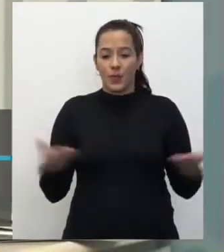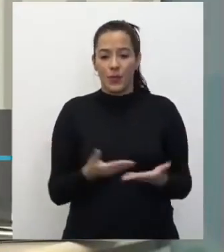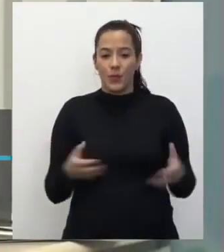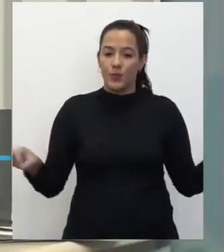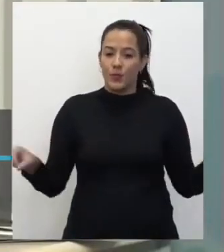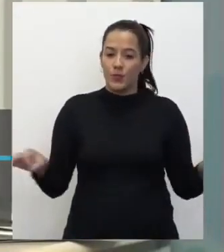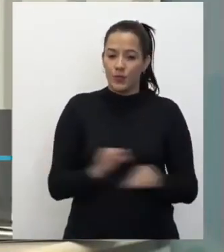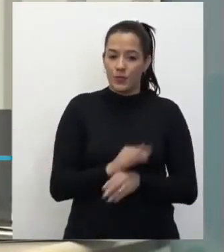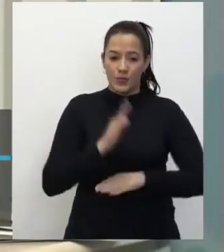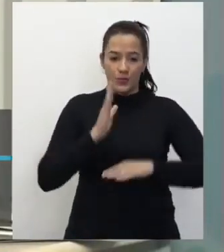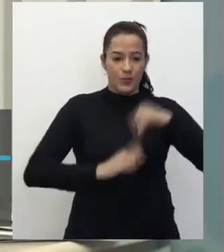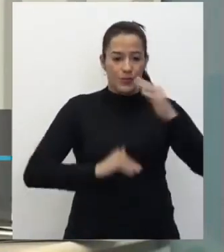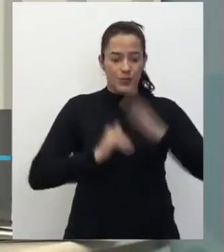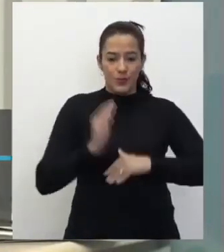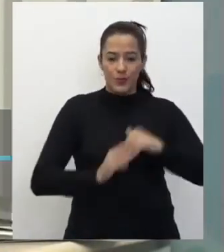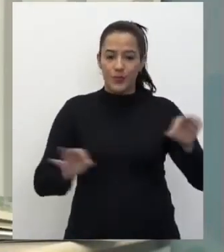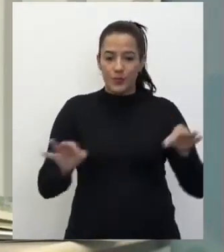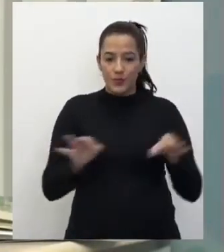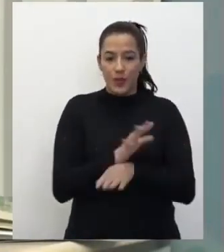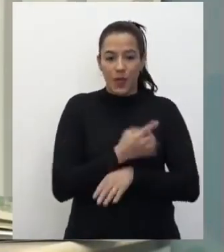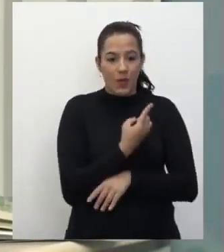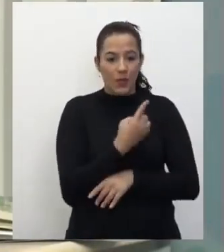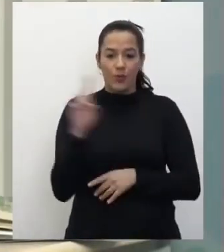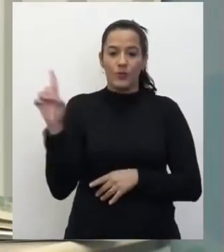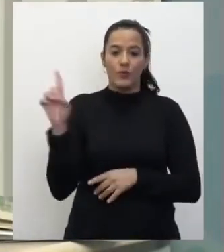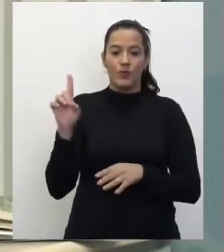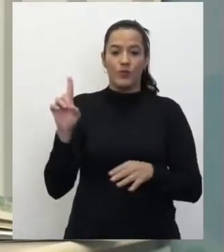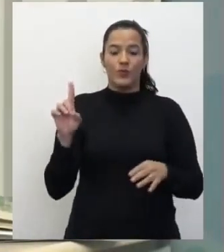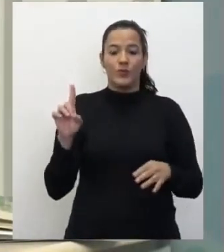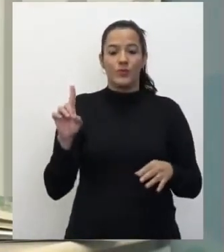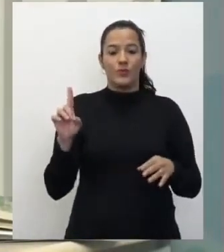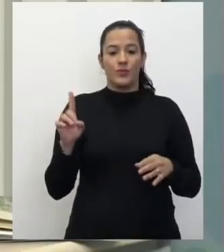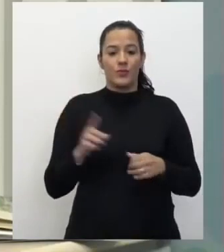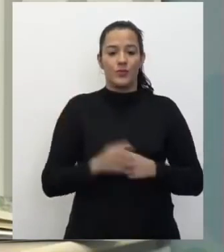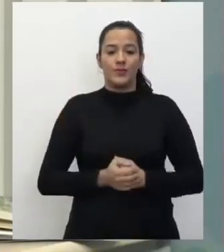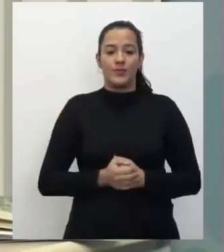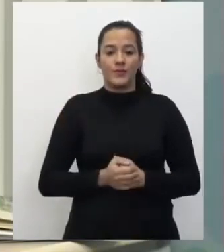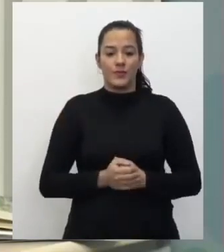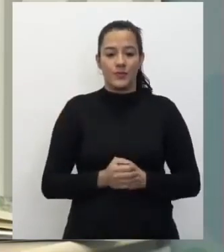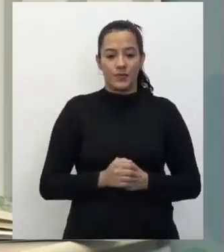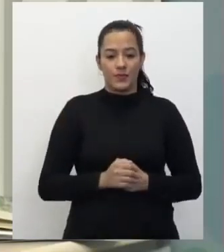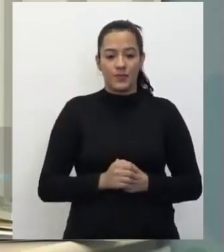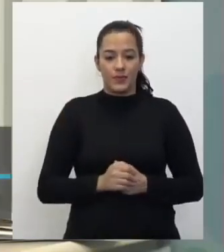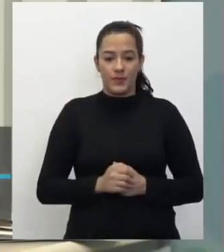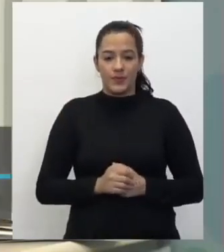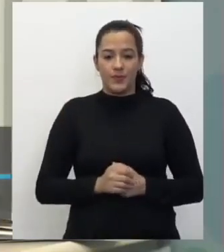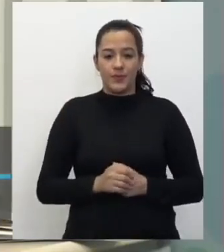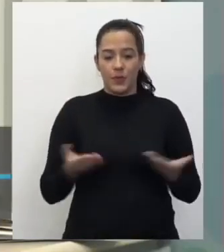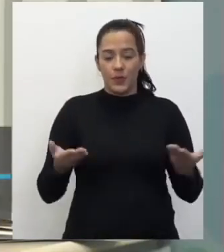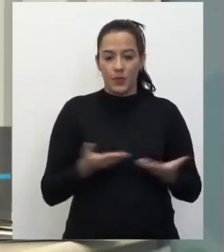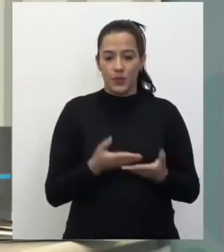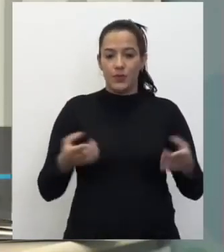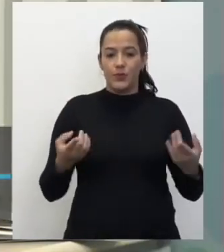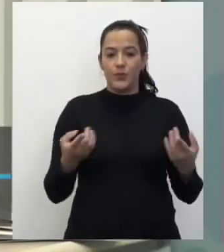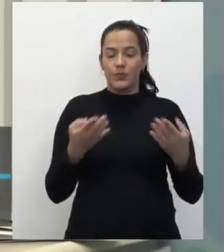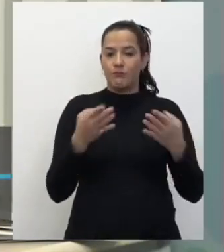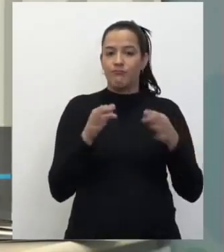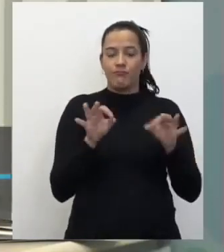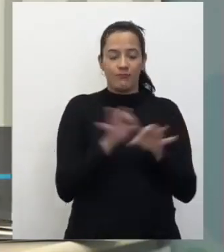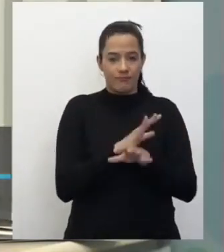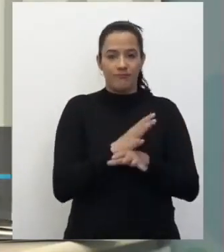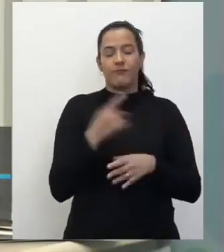essa habilidade. Hoje será a última aula. Vamos fechar esse assunto, amarrar a situação de aprendizagem 1, tá bom? Do